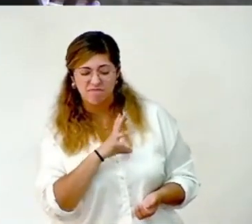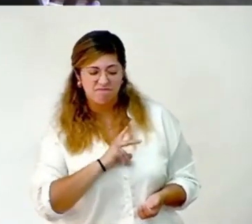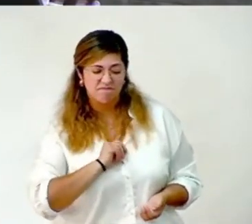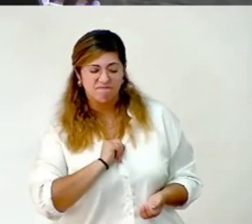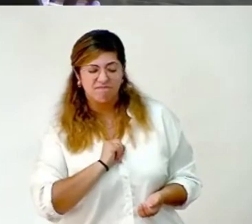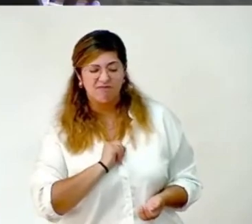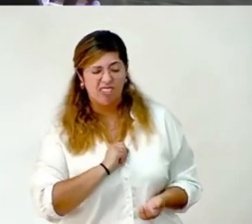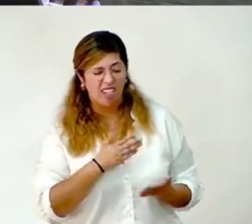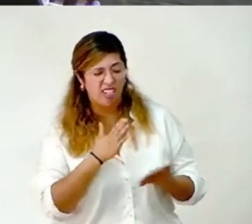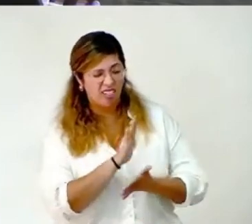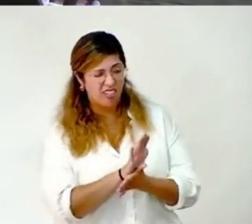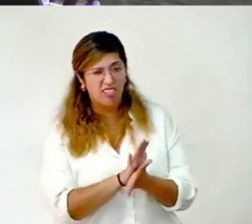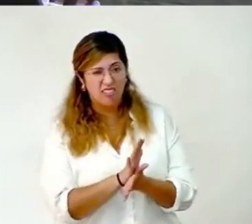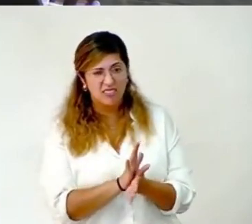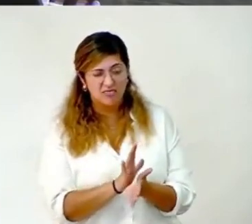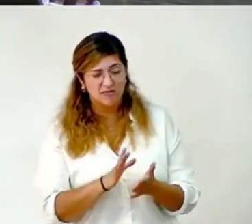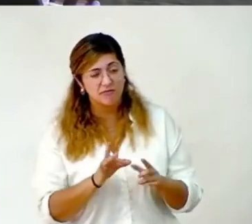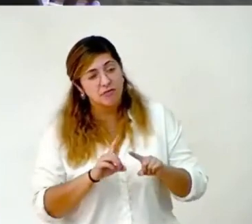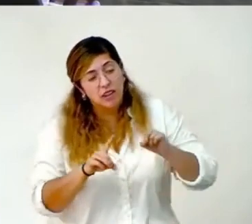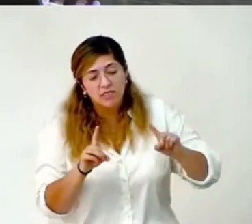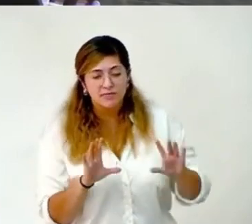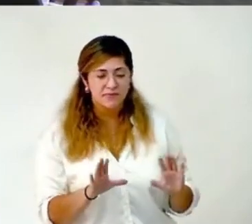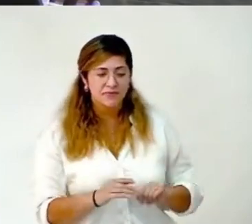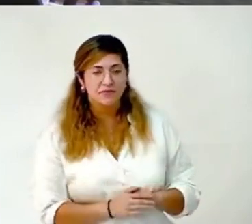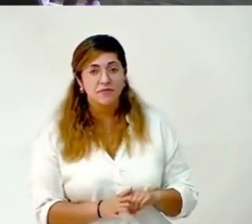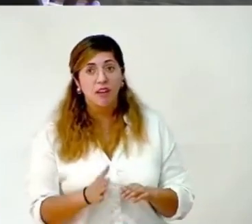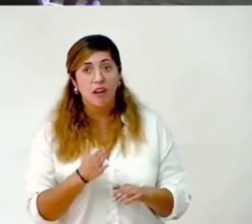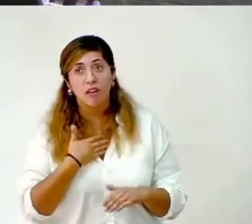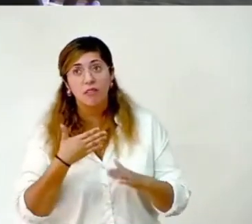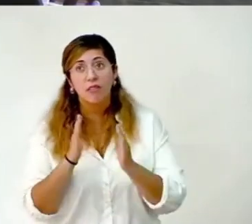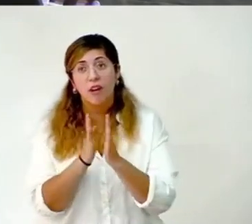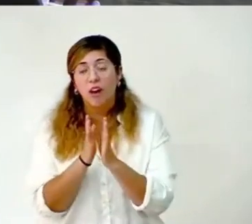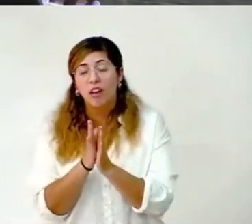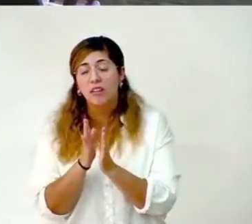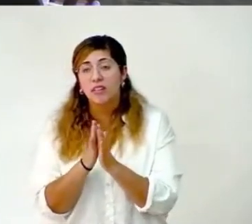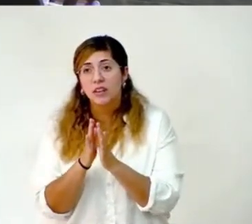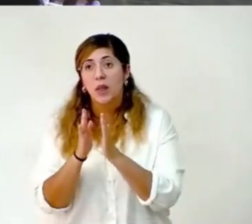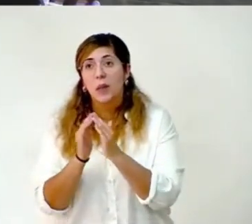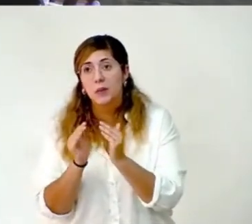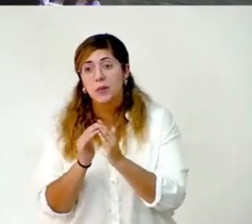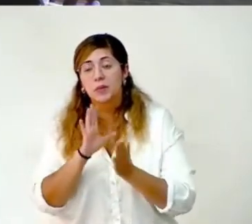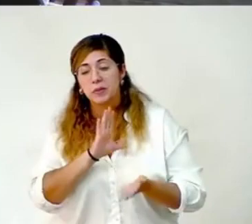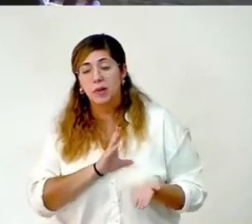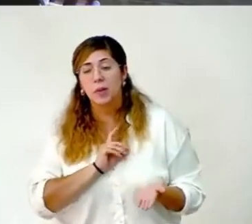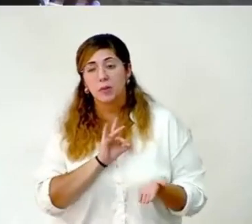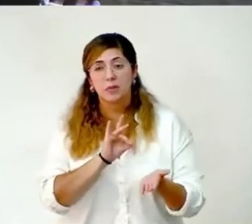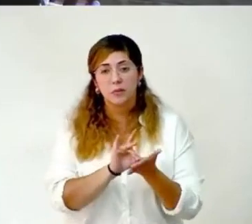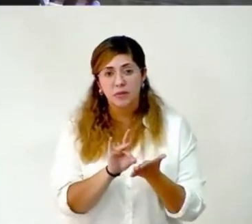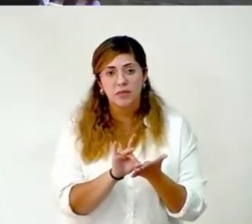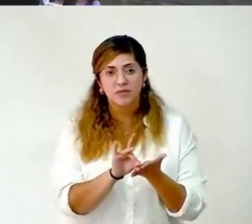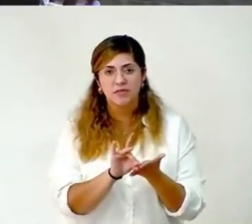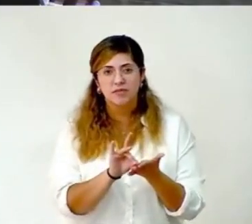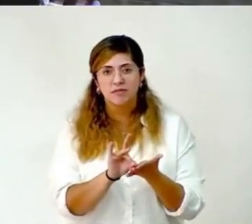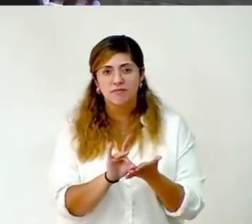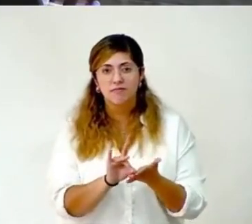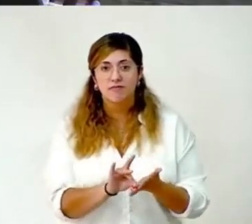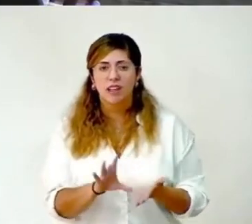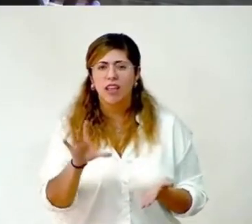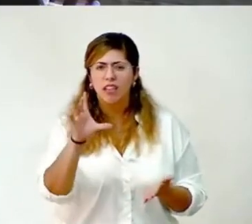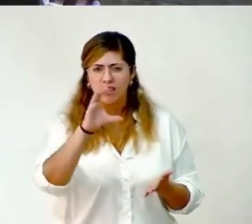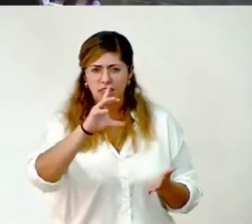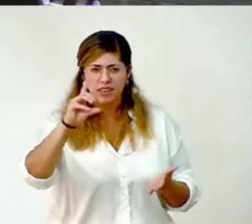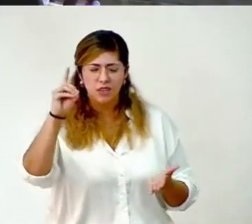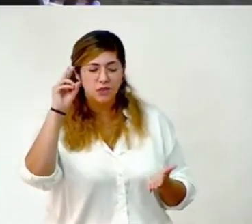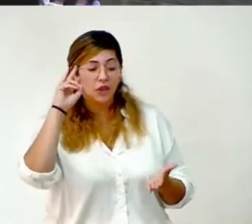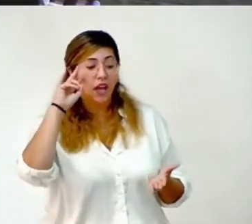ore e faça algo de bom. Porque ele vai saber, ou ela vai saber, que há algo de muito estranho na